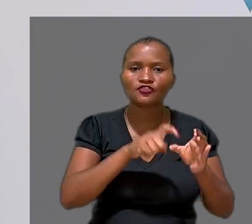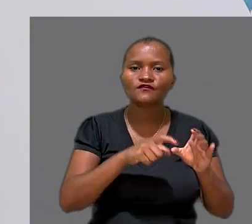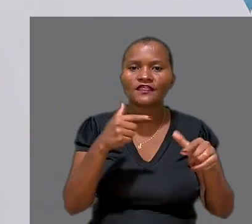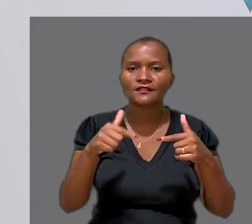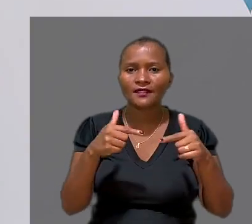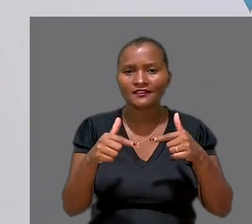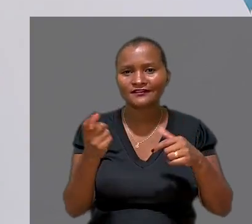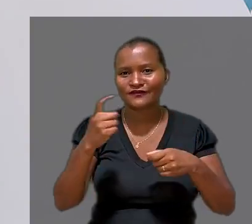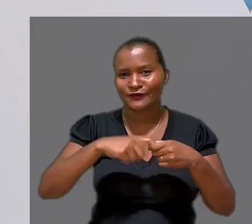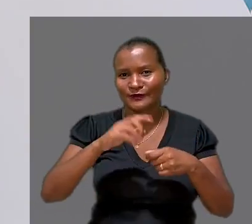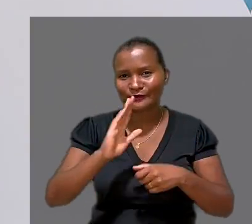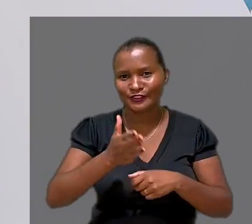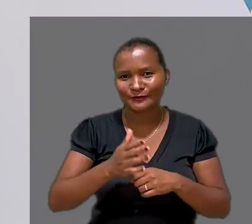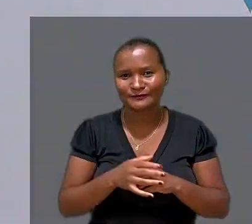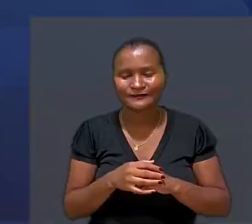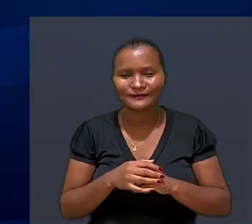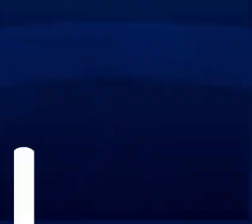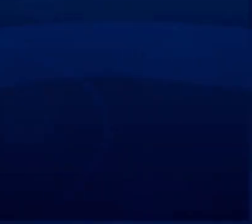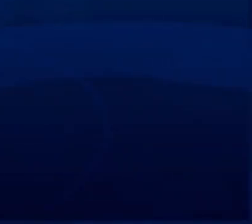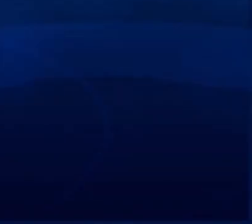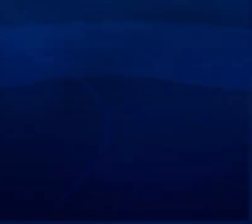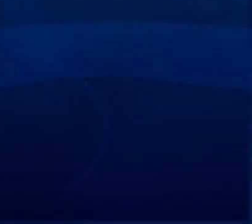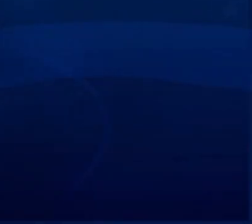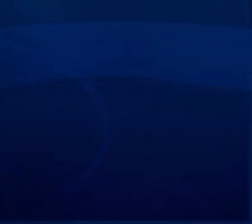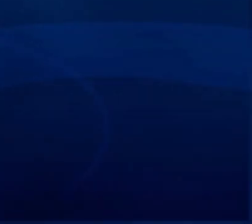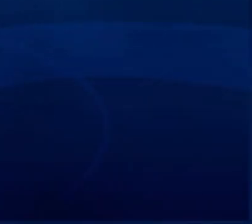dívida trabalhista. A gente volta já.